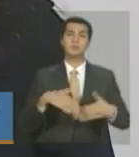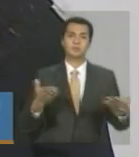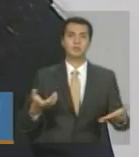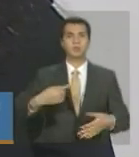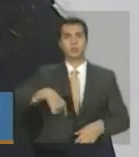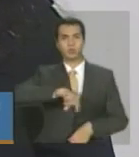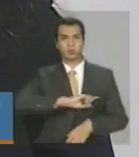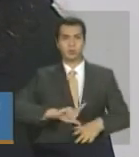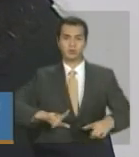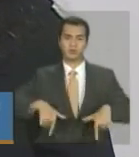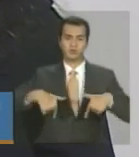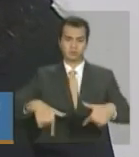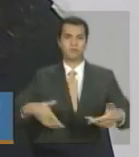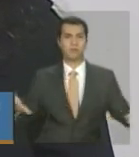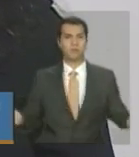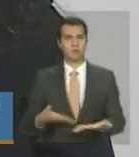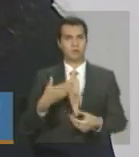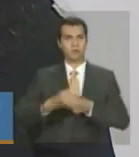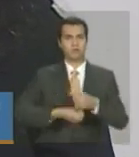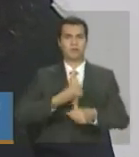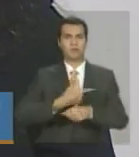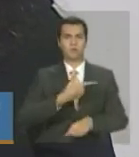ano é principalmente